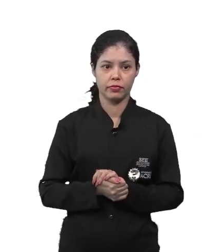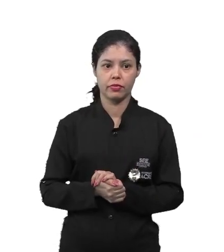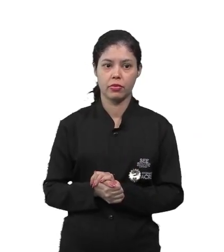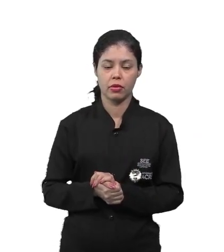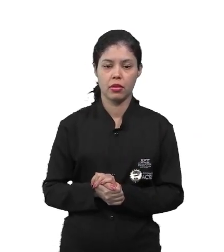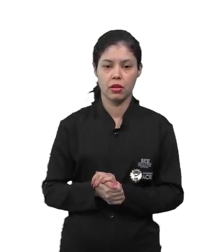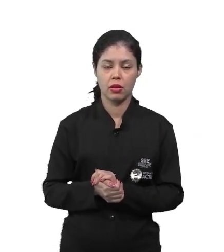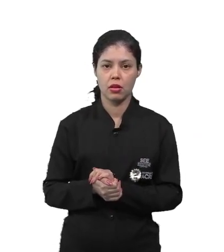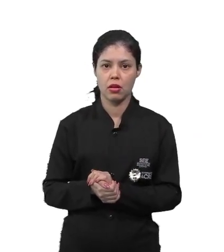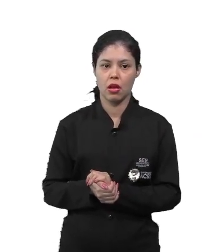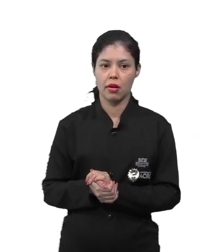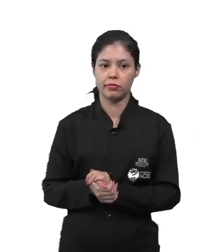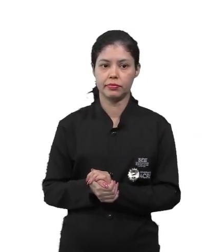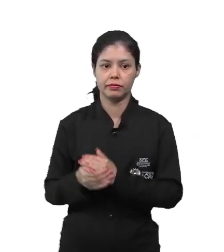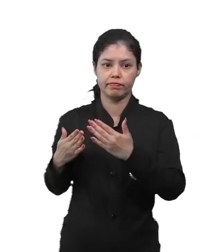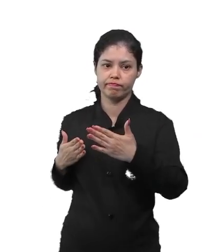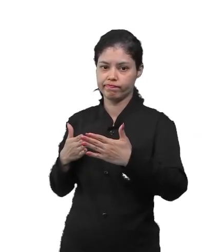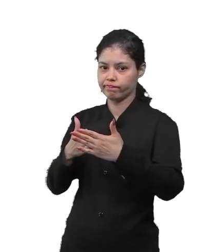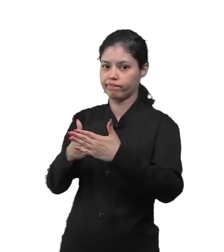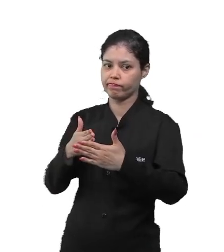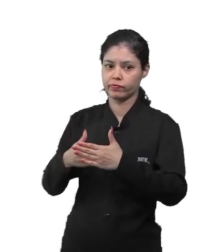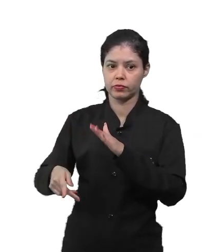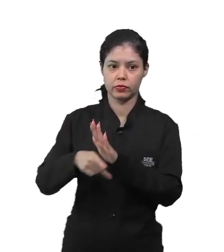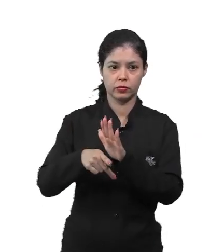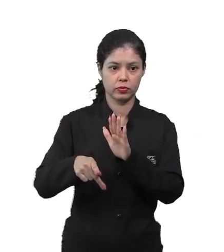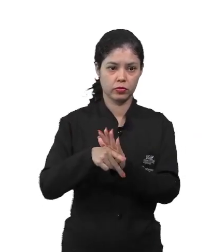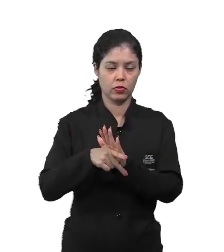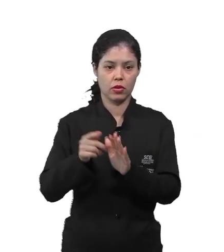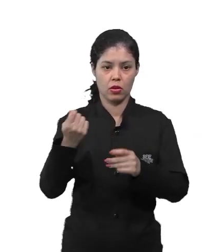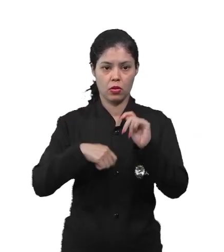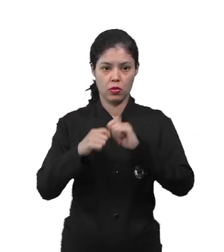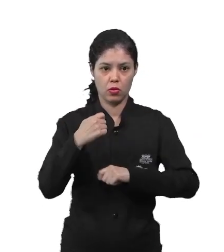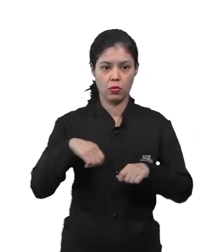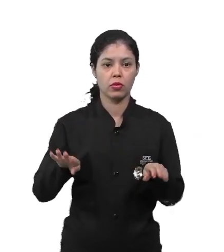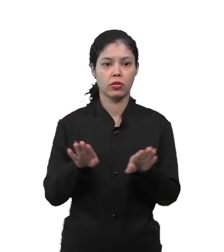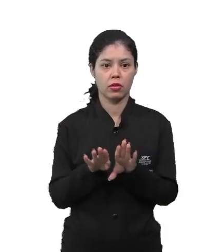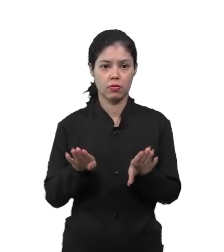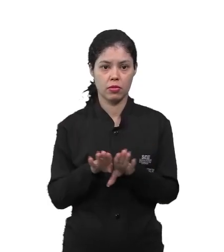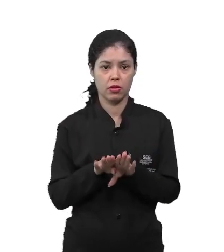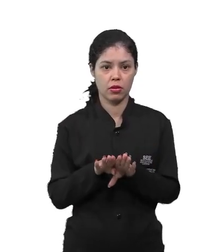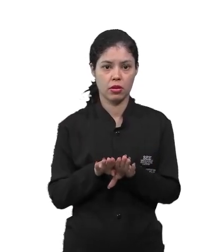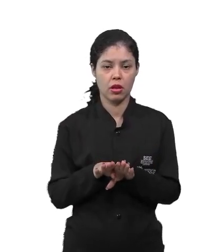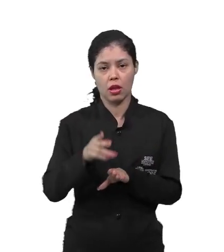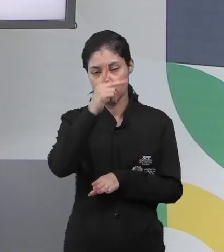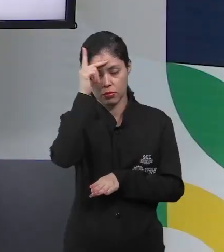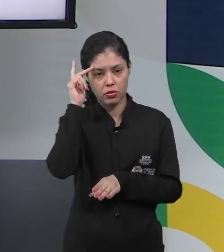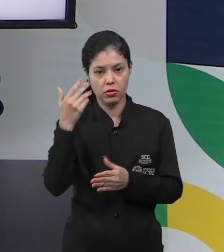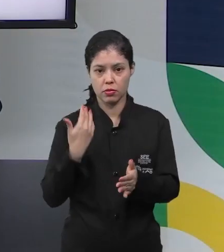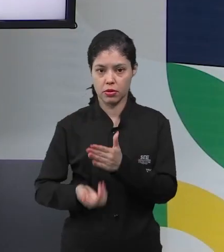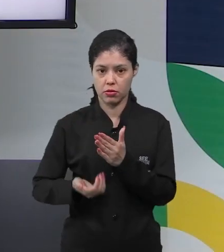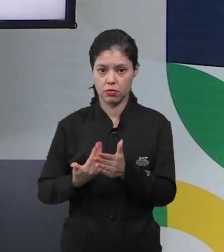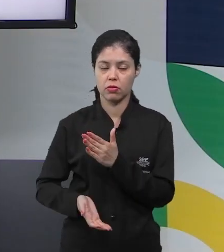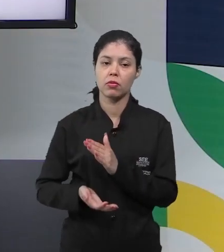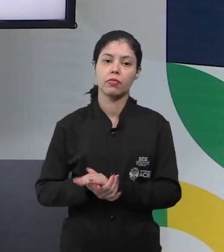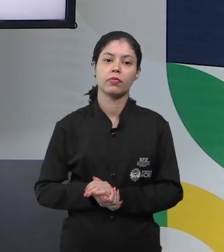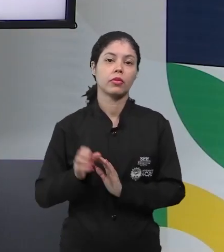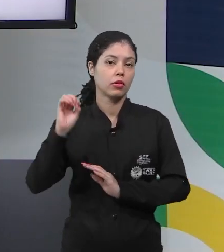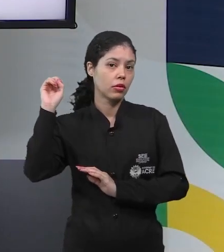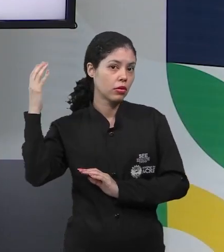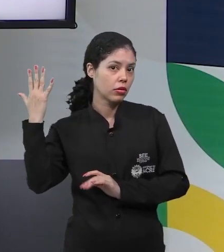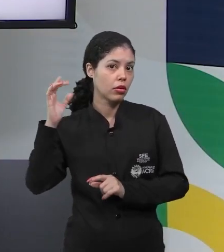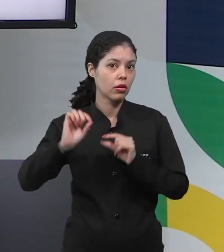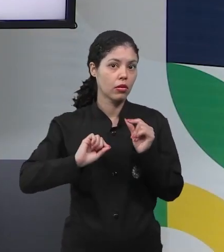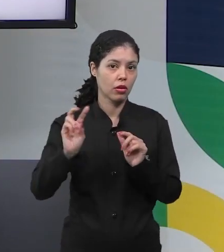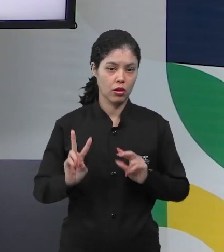Bloqueios econômicos e sanções econômicas, em geral, aos derrotados. Muitas vezes acontece também esses bloqueios